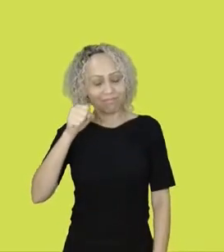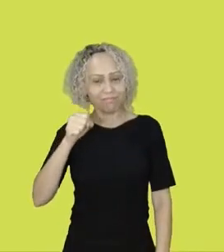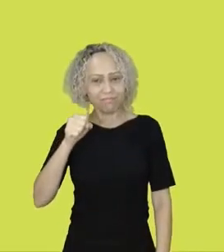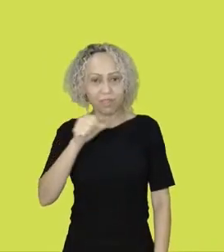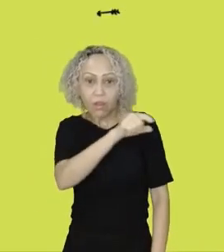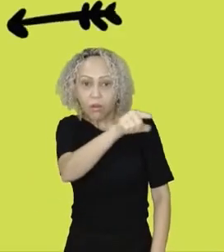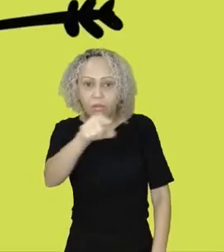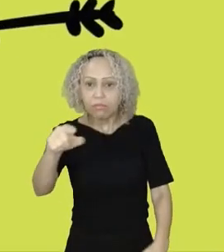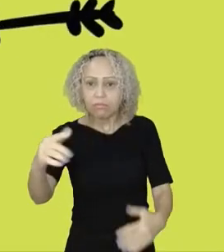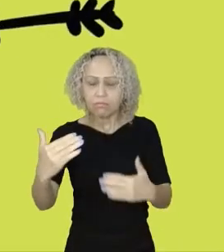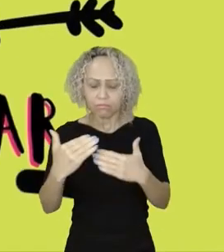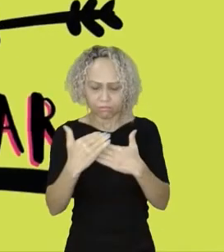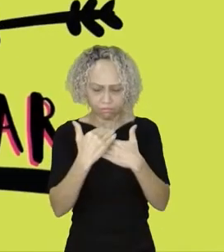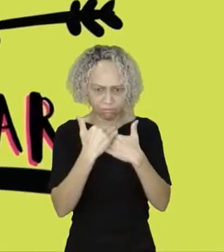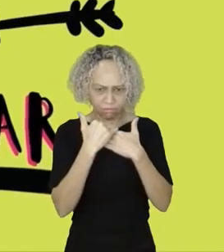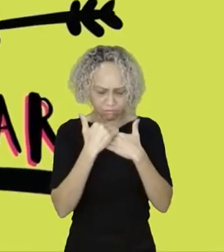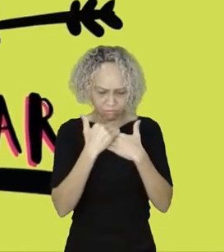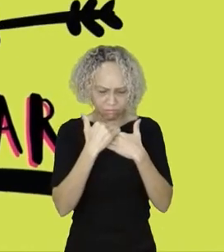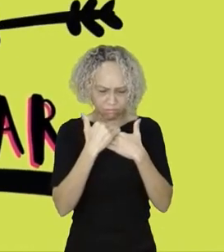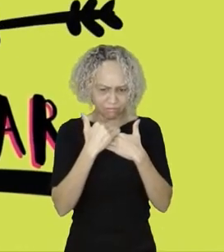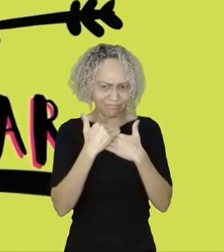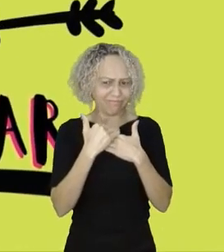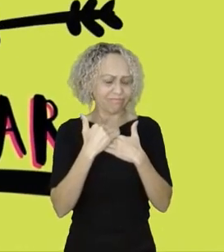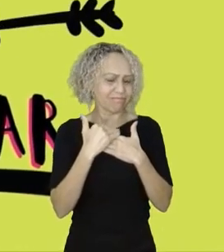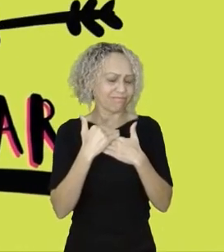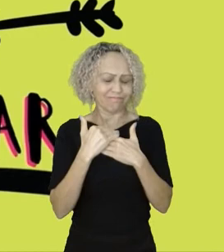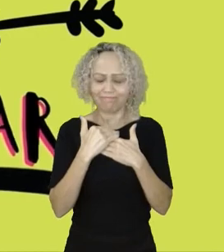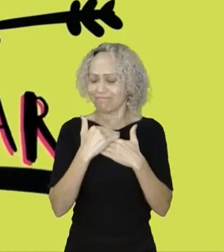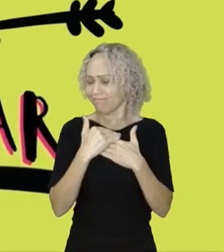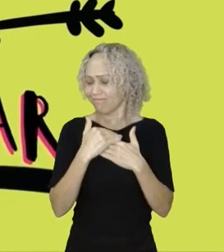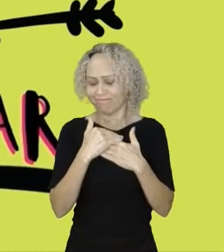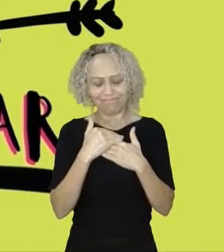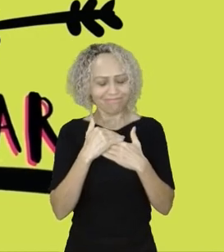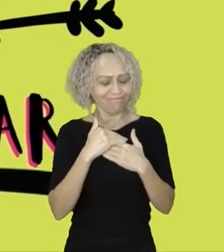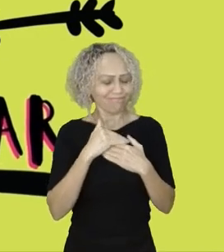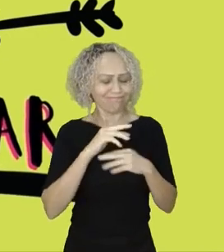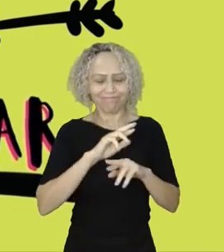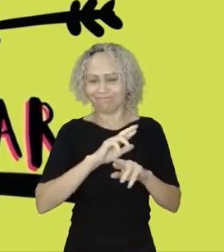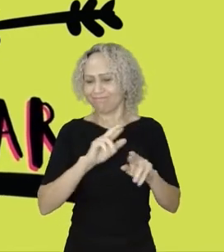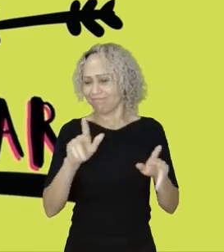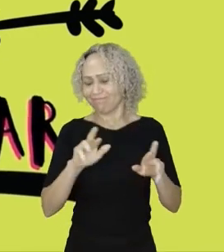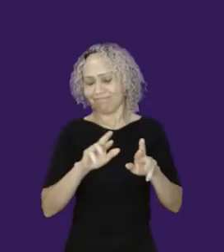Não vão mais conseguir me anular, me calar.